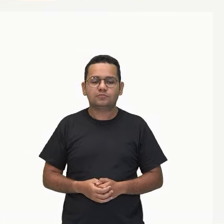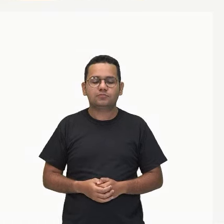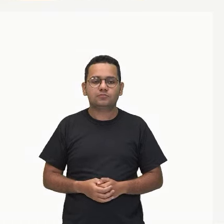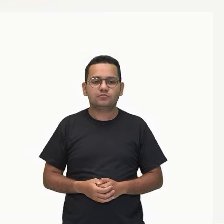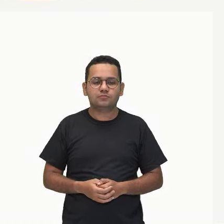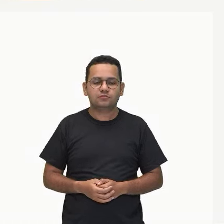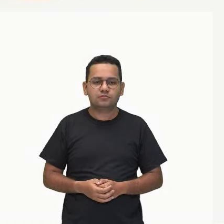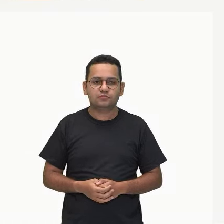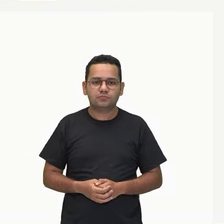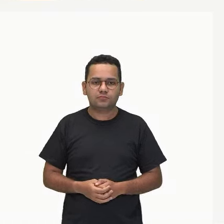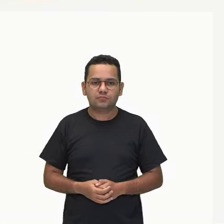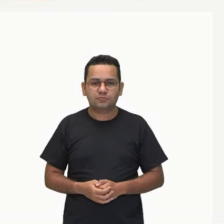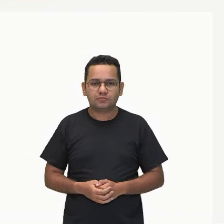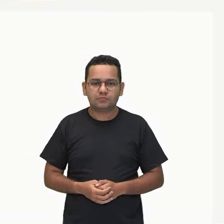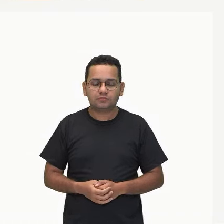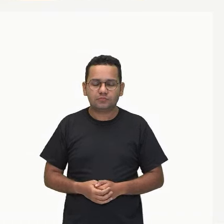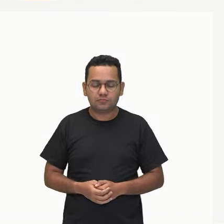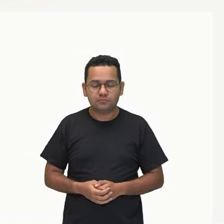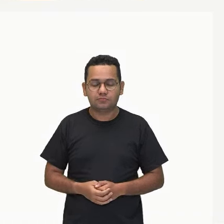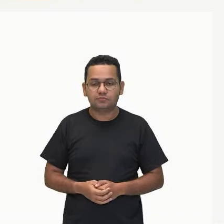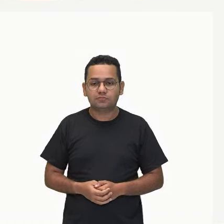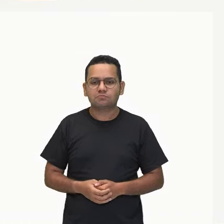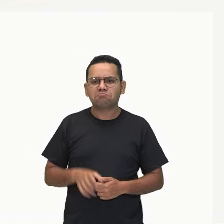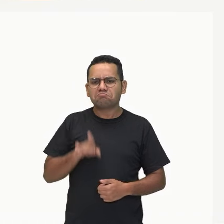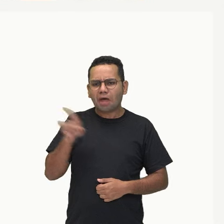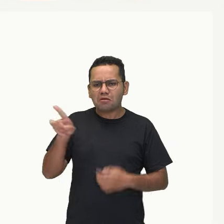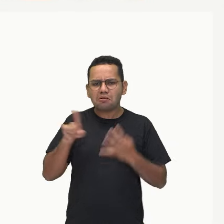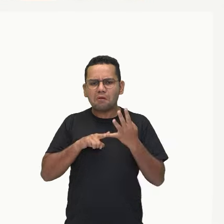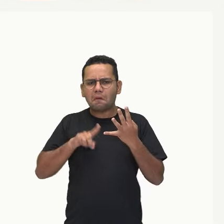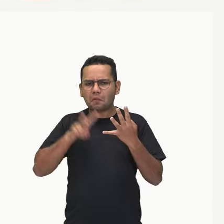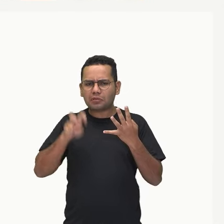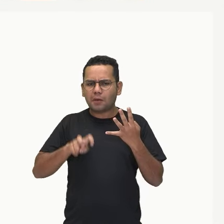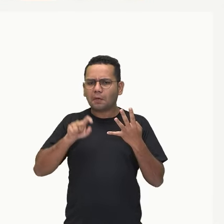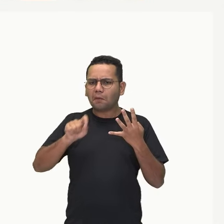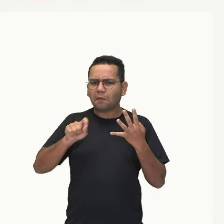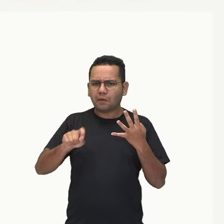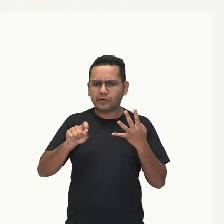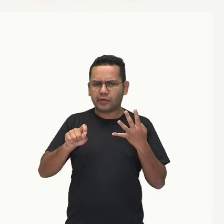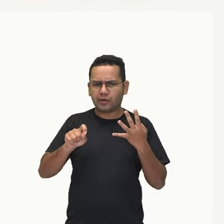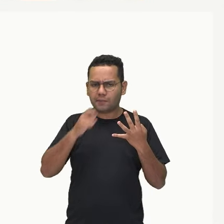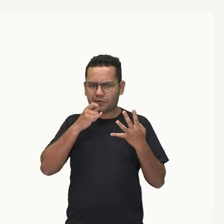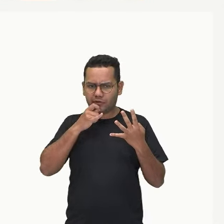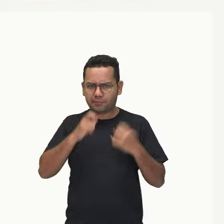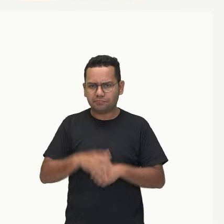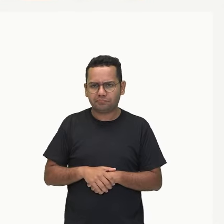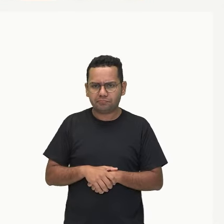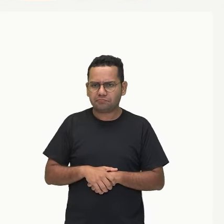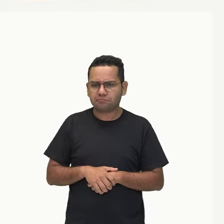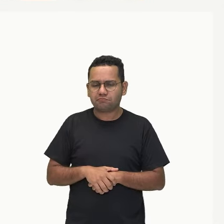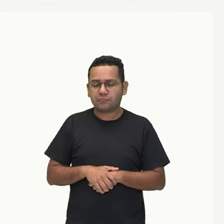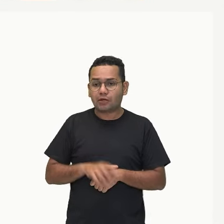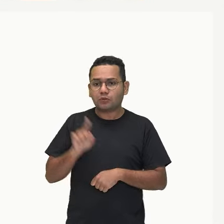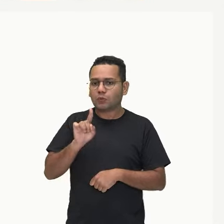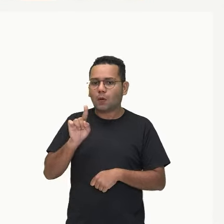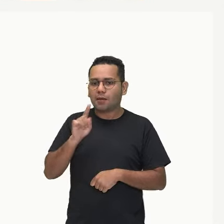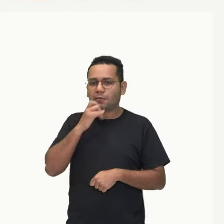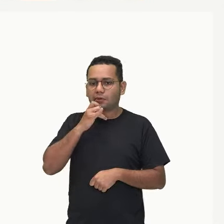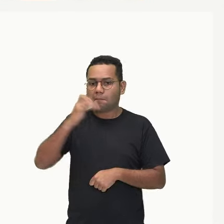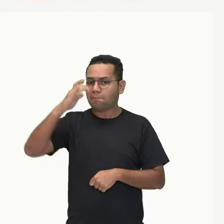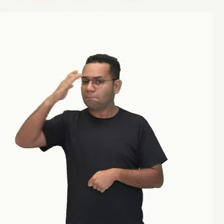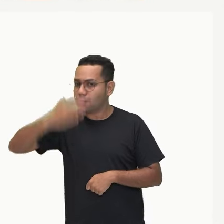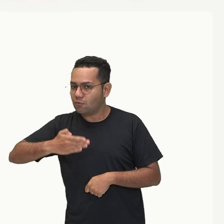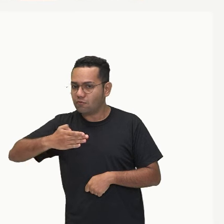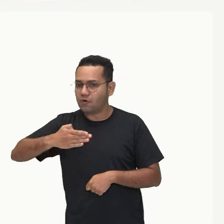negar a existência ou não de Deus. Isso é interessante, tá? O objetivo desse conhecimento